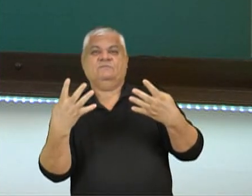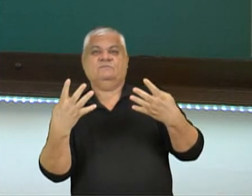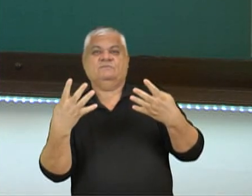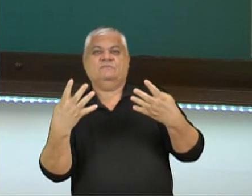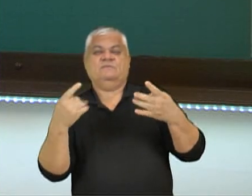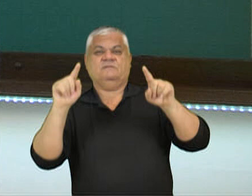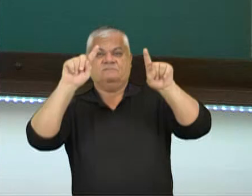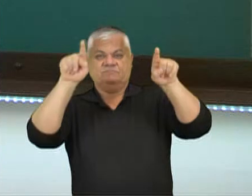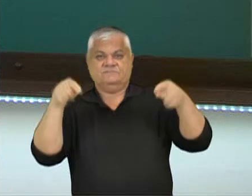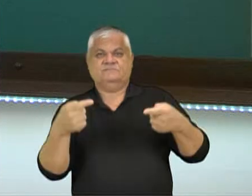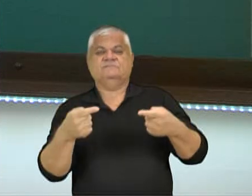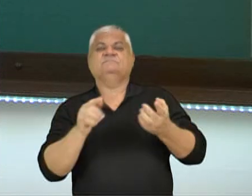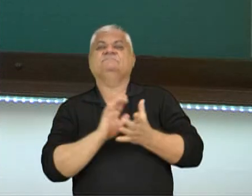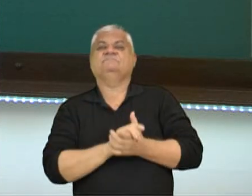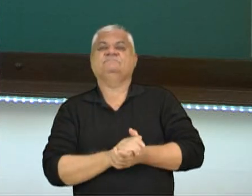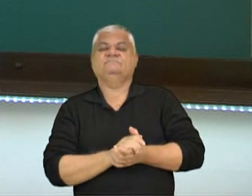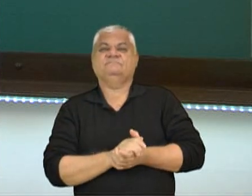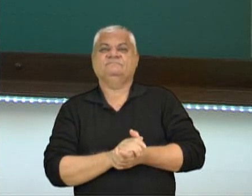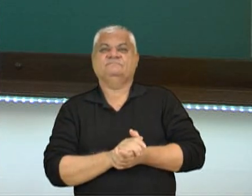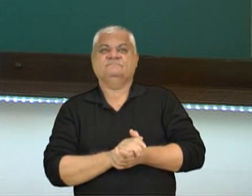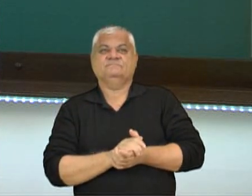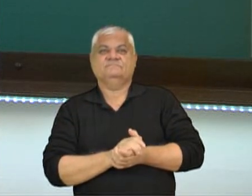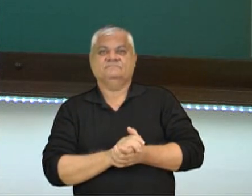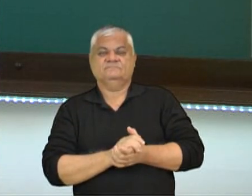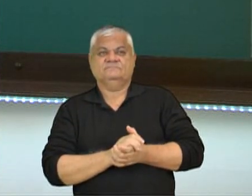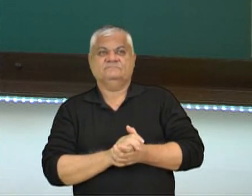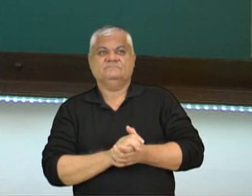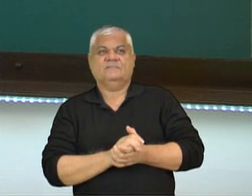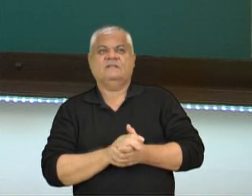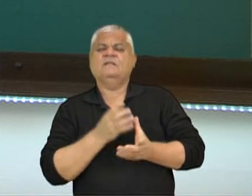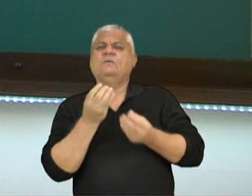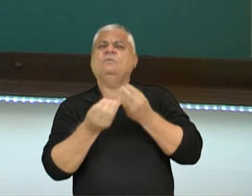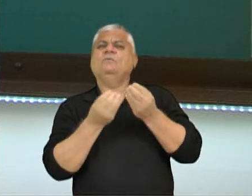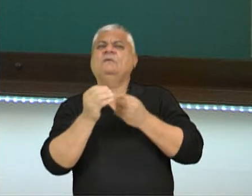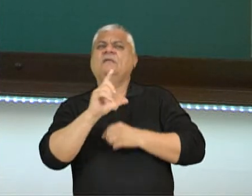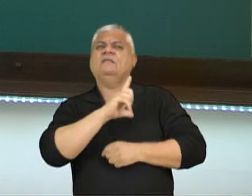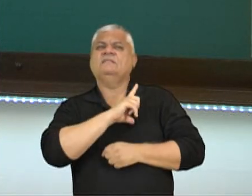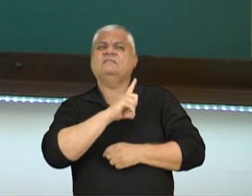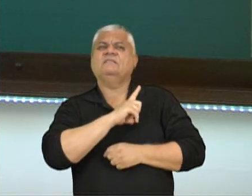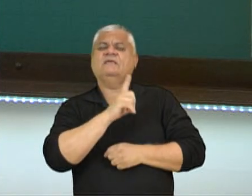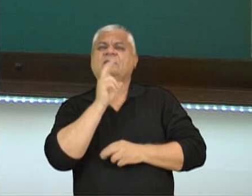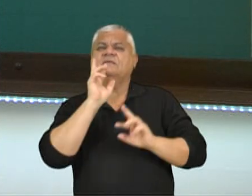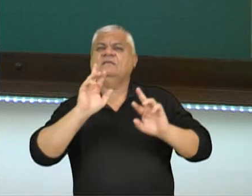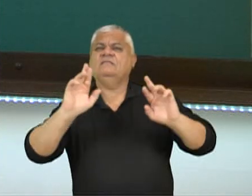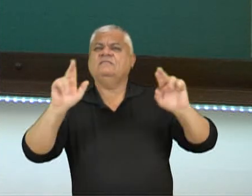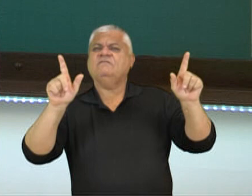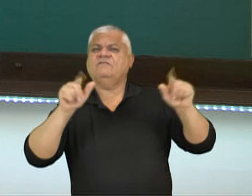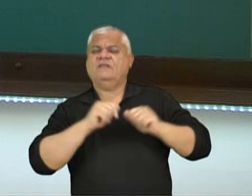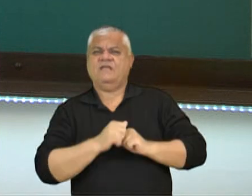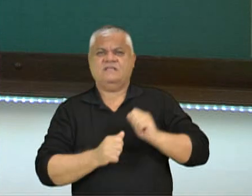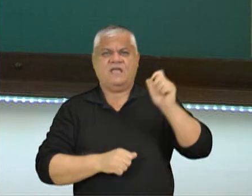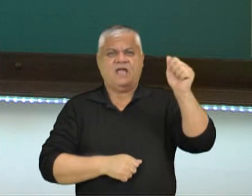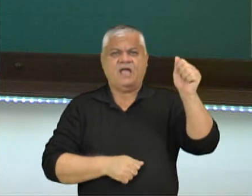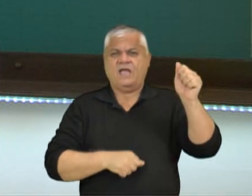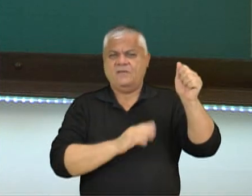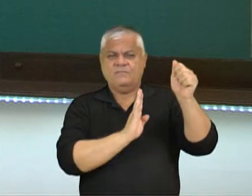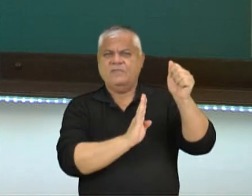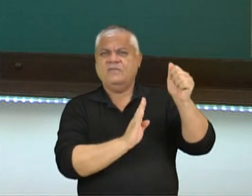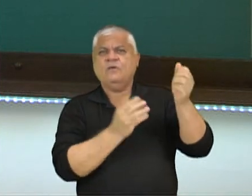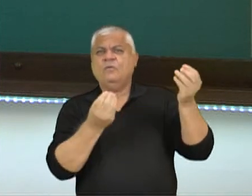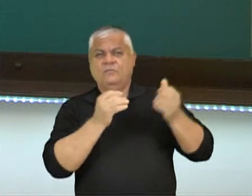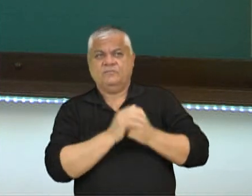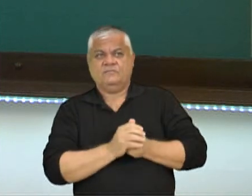e menos 4 novamente. Então, o que, que eu tenho de diferente de uma para outra, né?